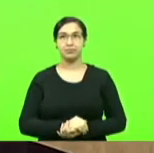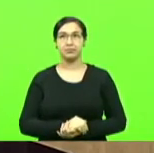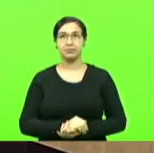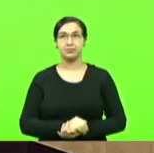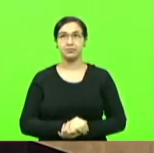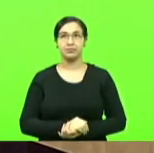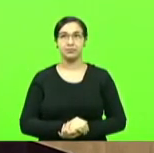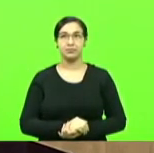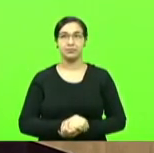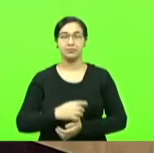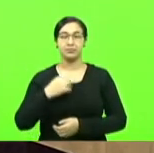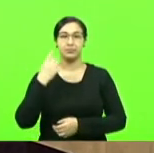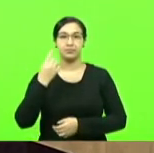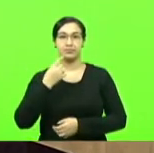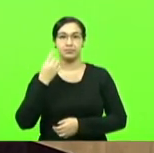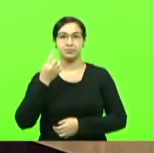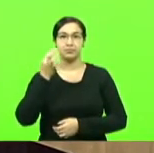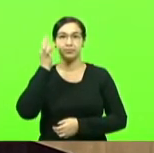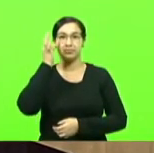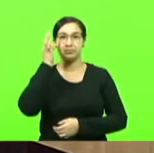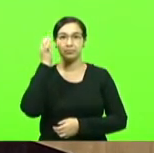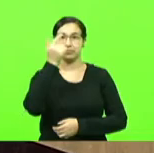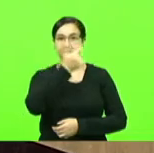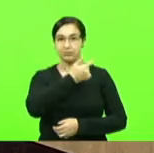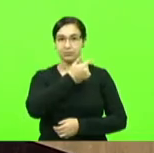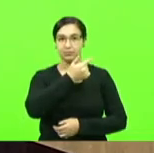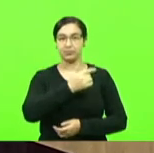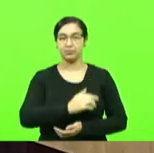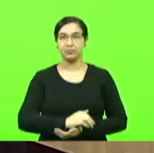Como vota o deputado Fabiano da Luz.